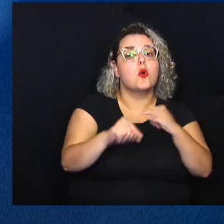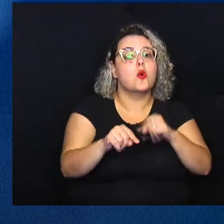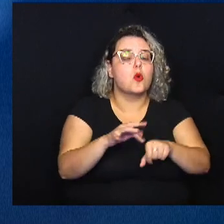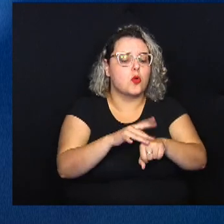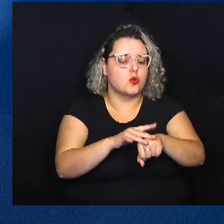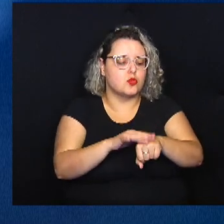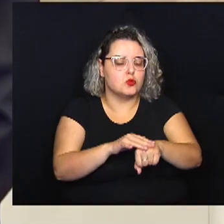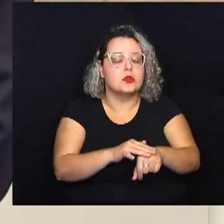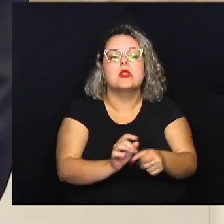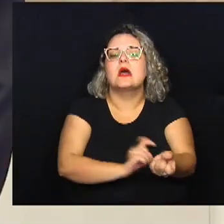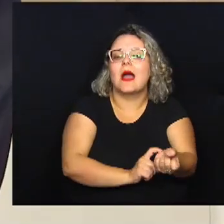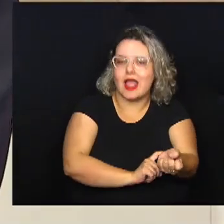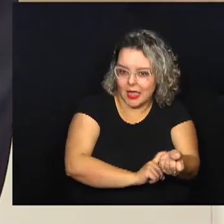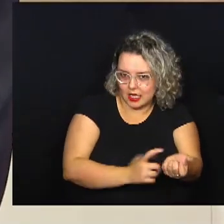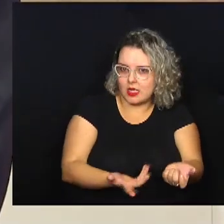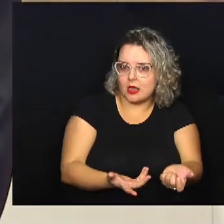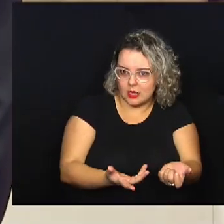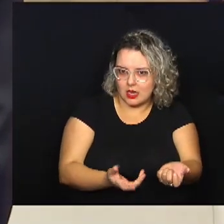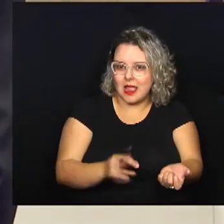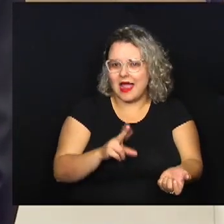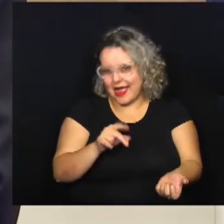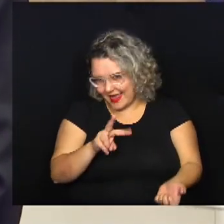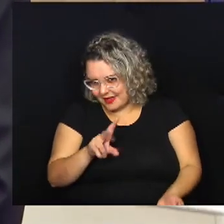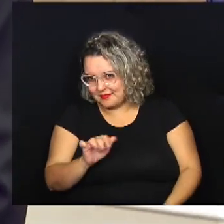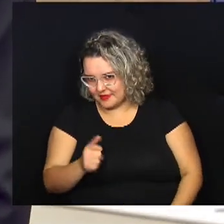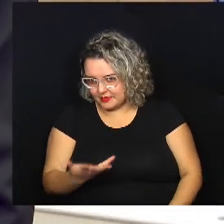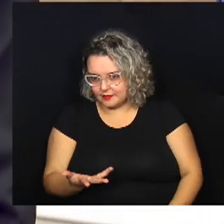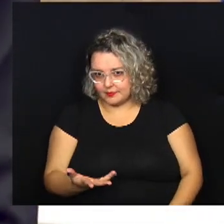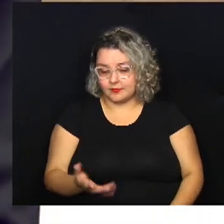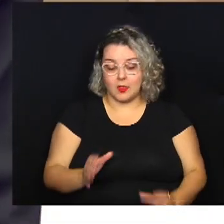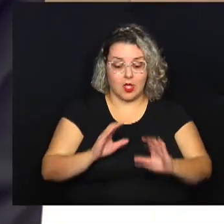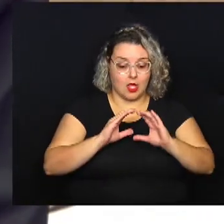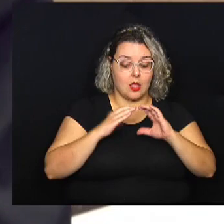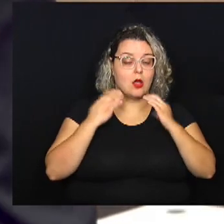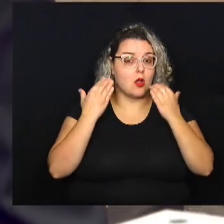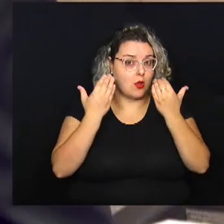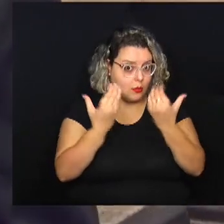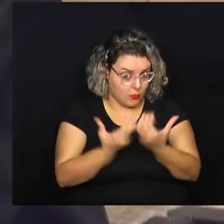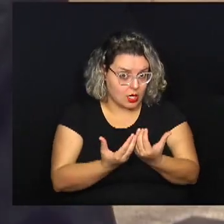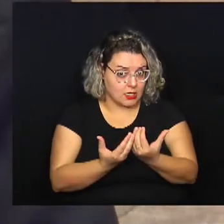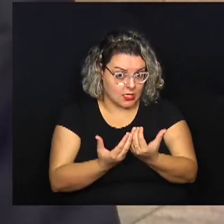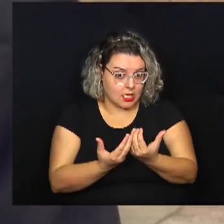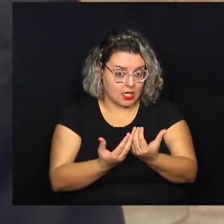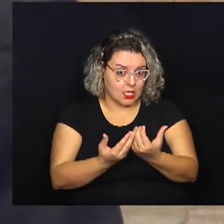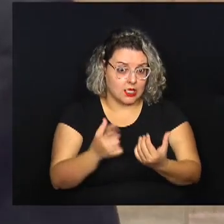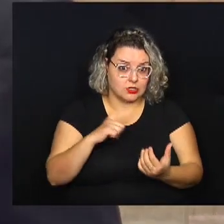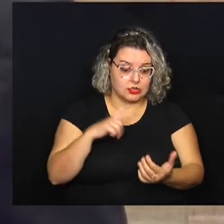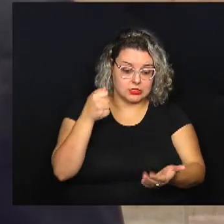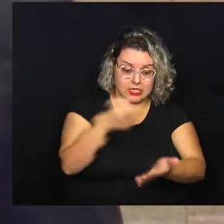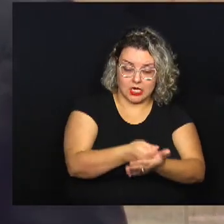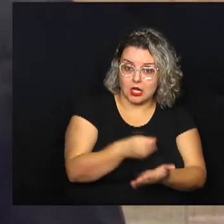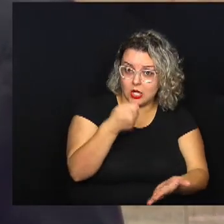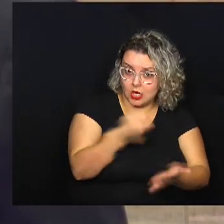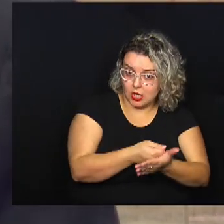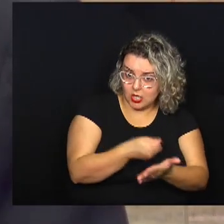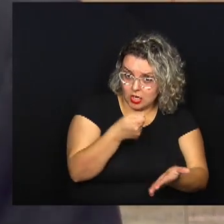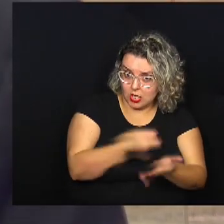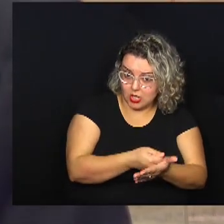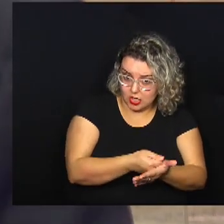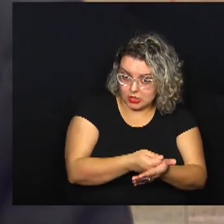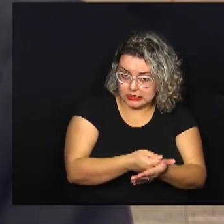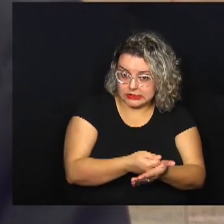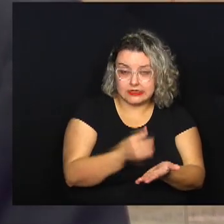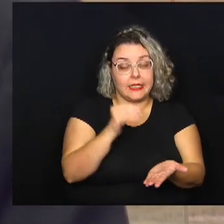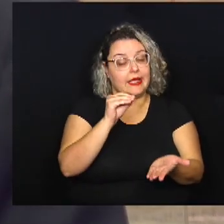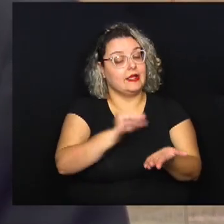anual antirrábica. O fato da comunidade ter nos cobrado aí da